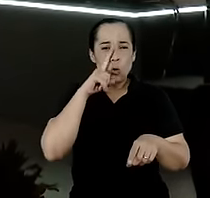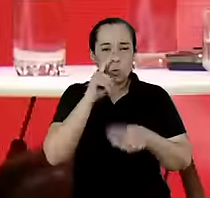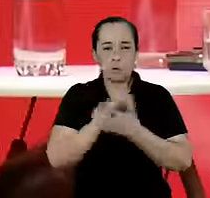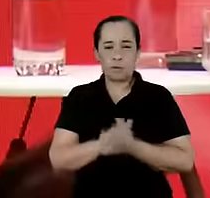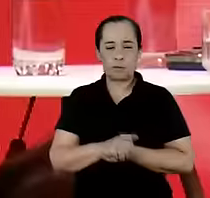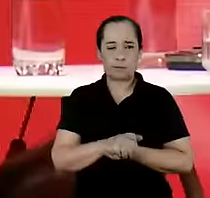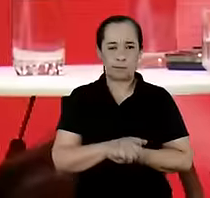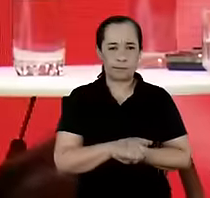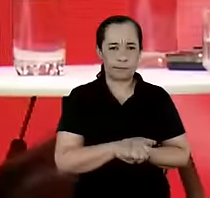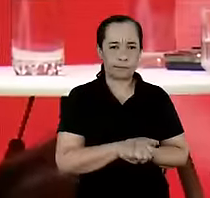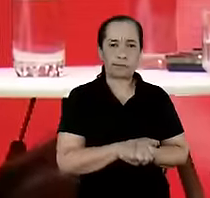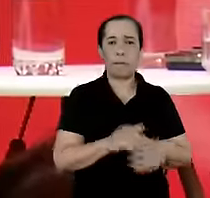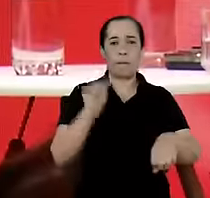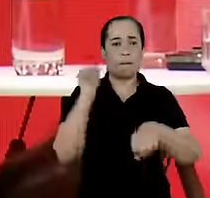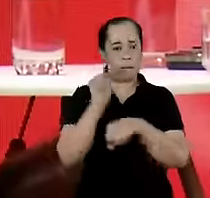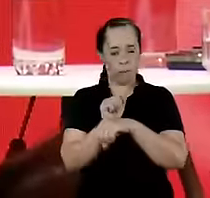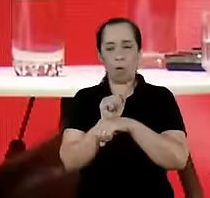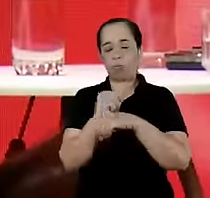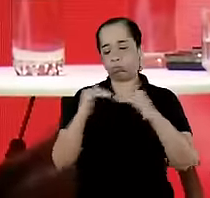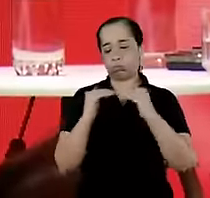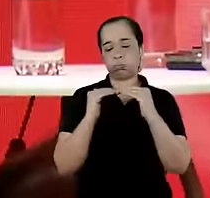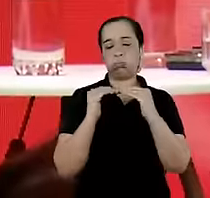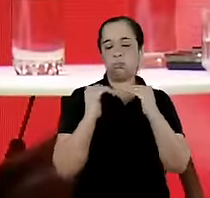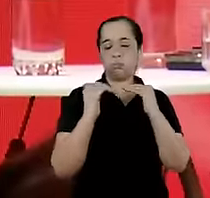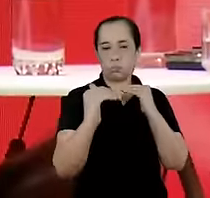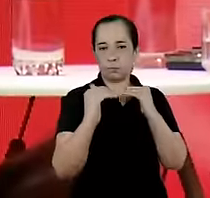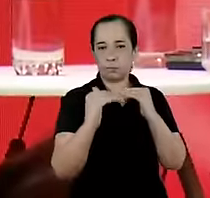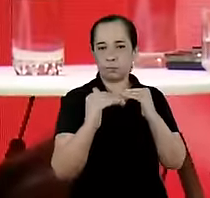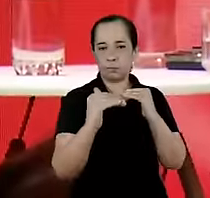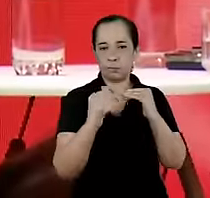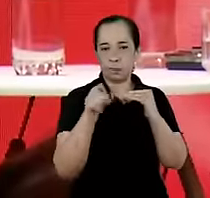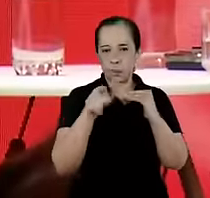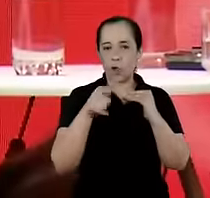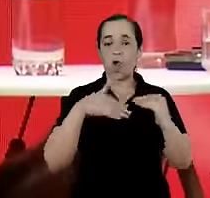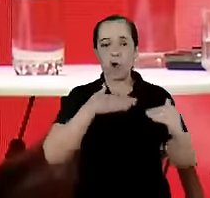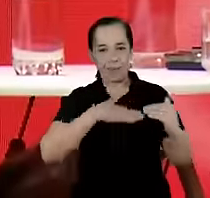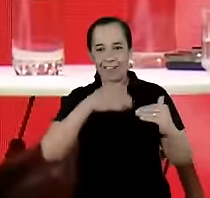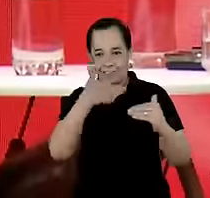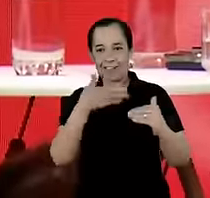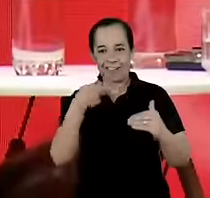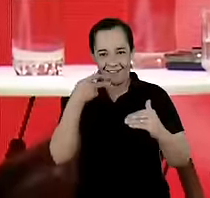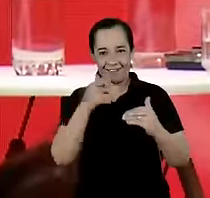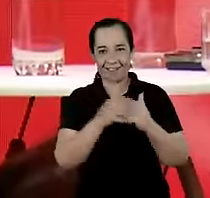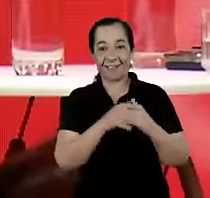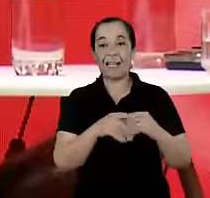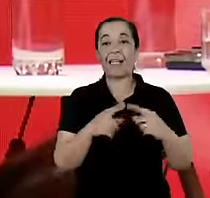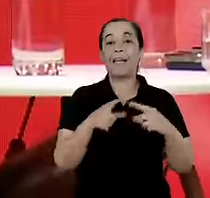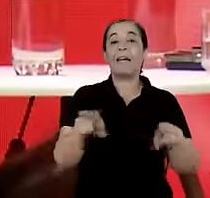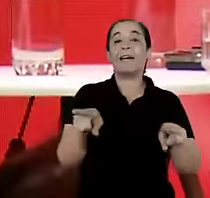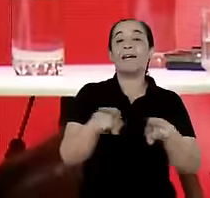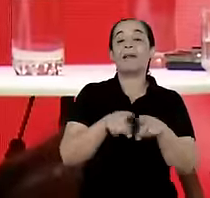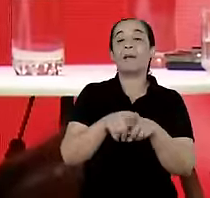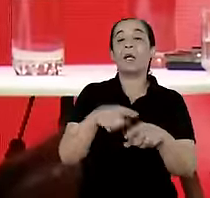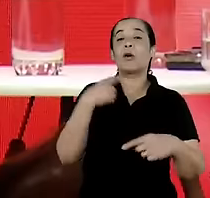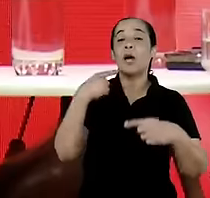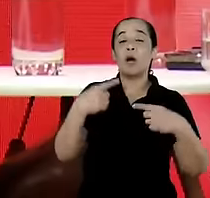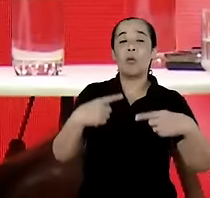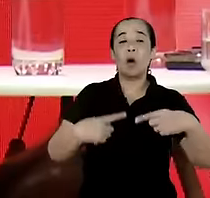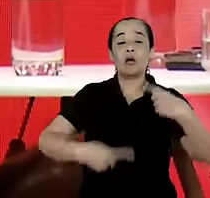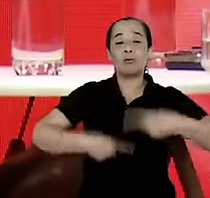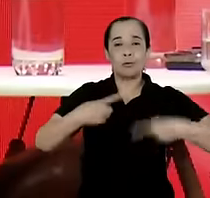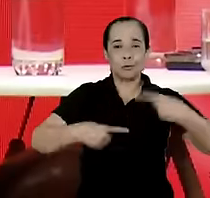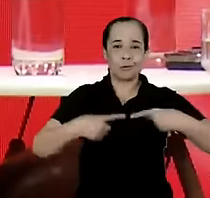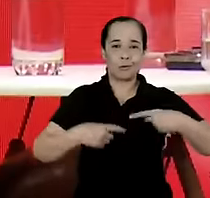estacionada deve permanecer um pouco gostei desse ponto que a Ju colocou eh e aí tem uma outra discussão que é uma variável que a gente não controla o mundo tá